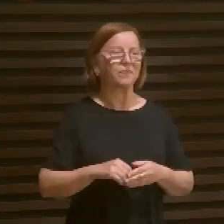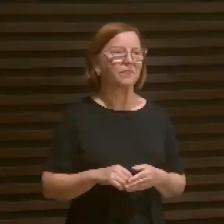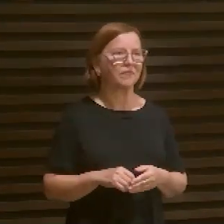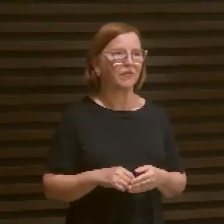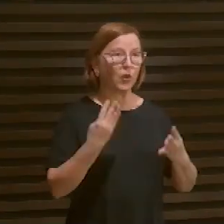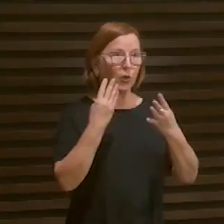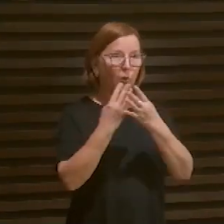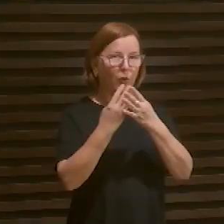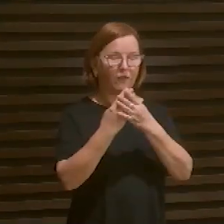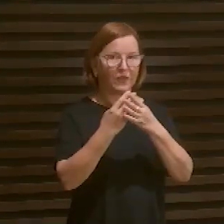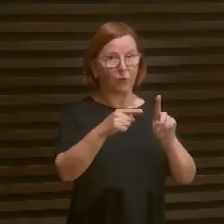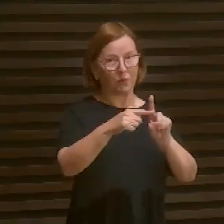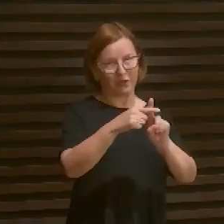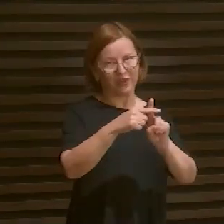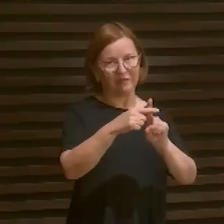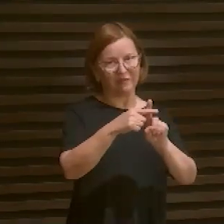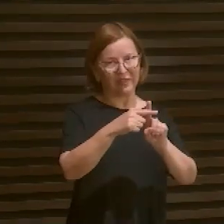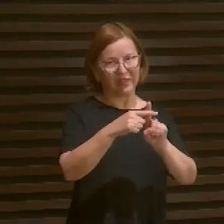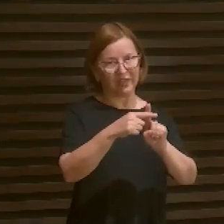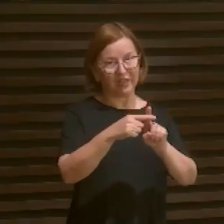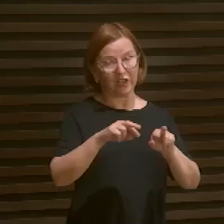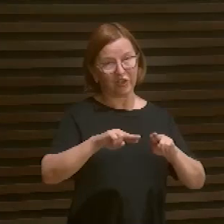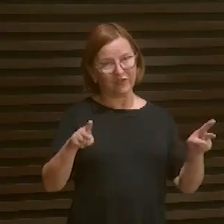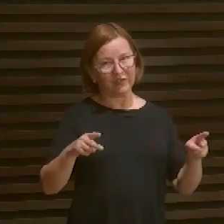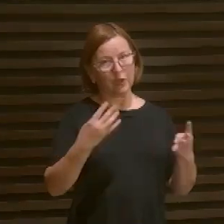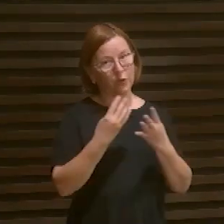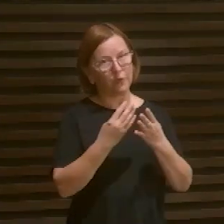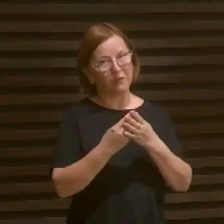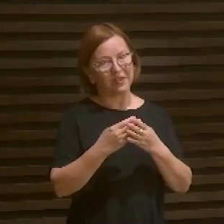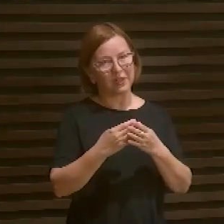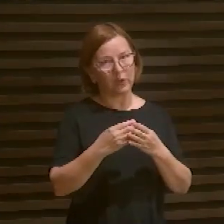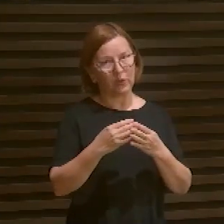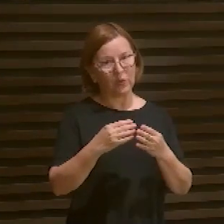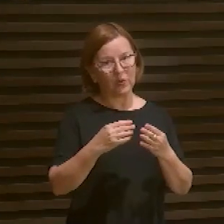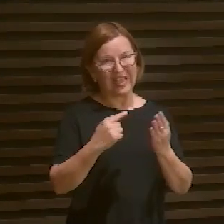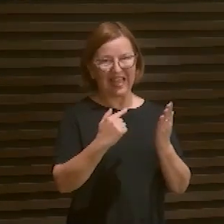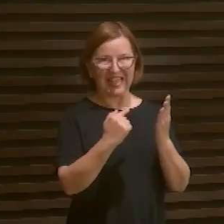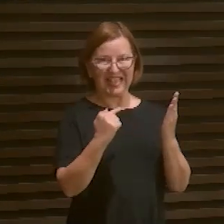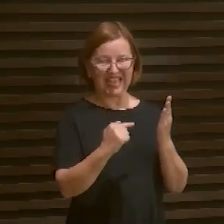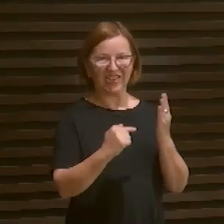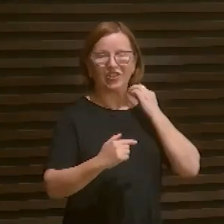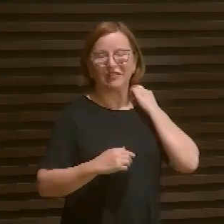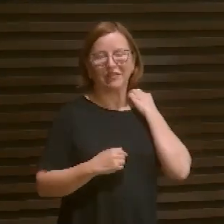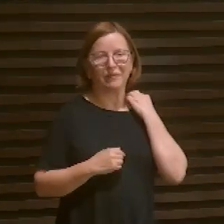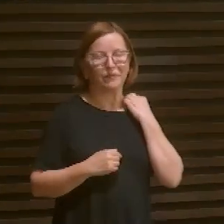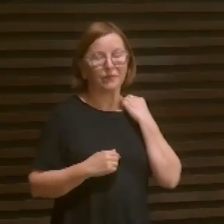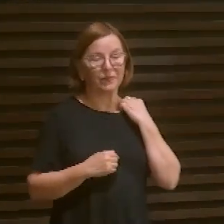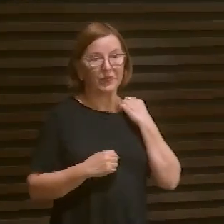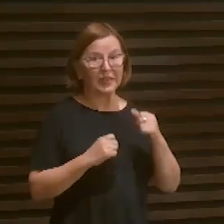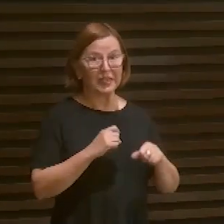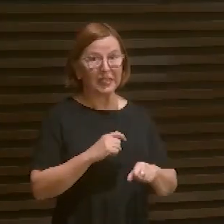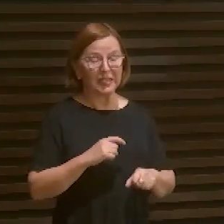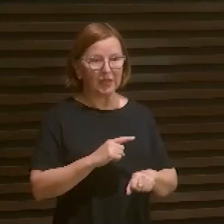positiva é diferente de confissão negativa, mas também tem o mesmo sentido de homologar. Quando eu confesso o